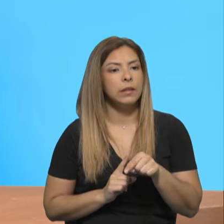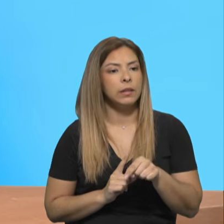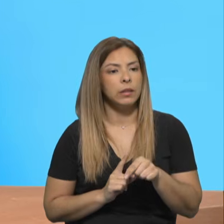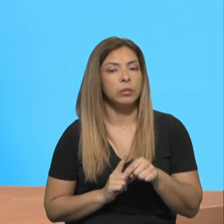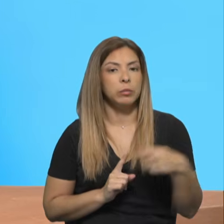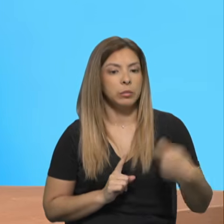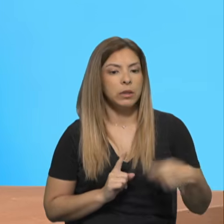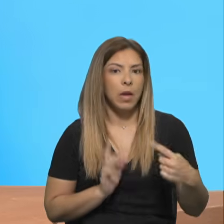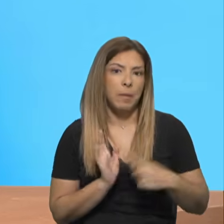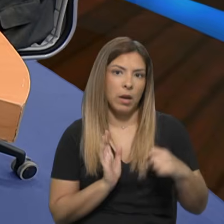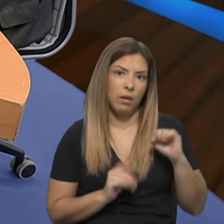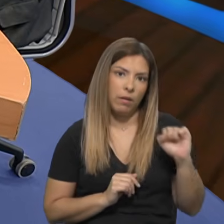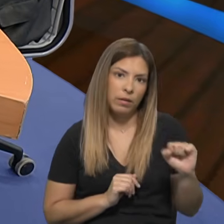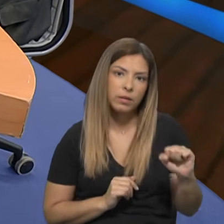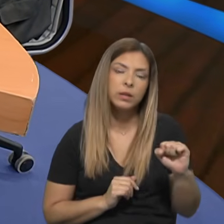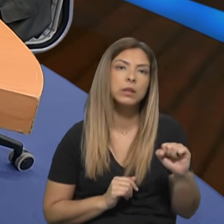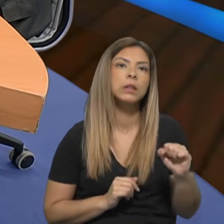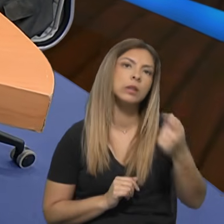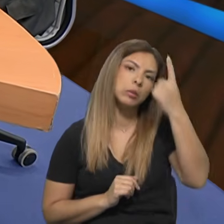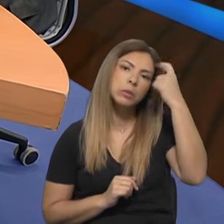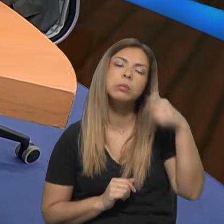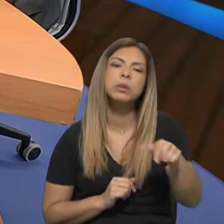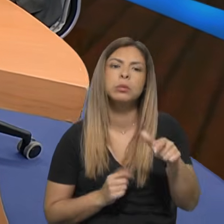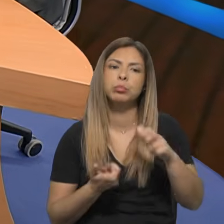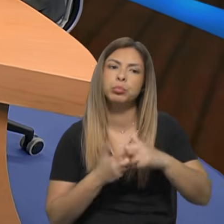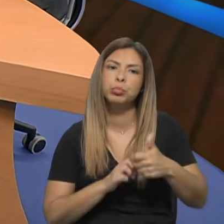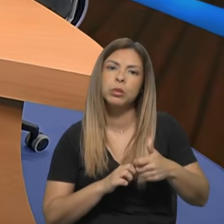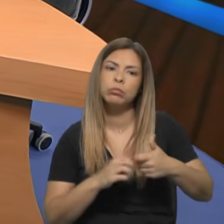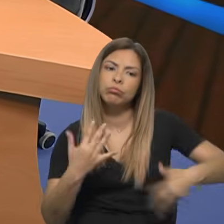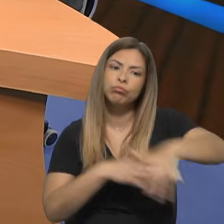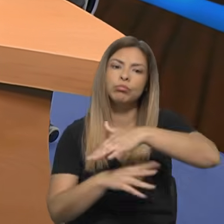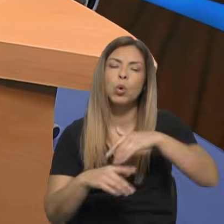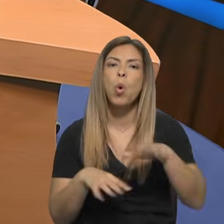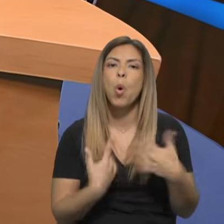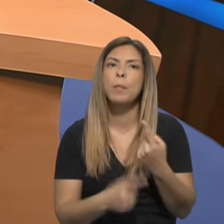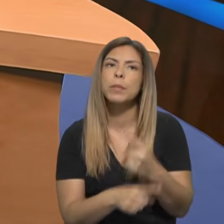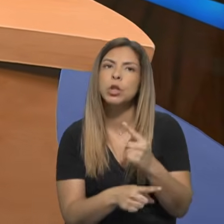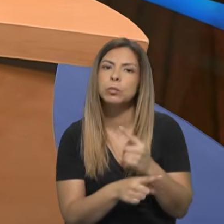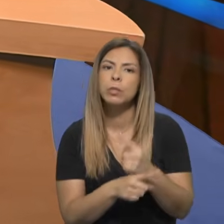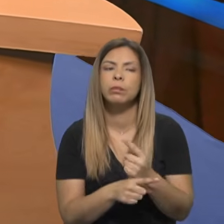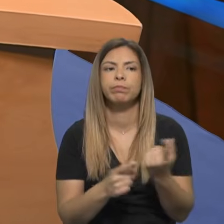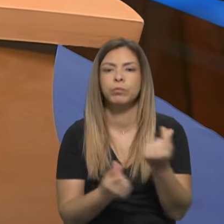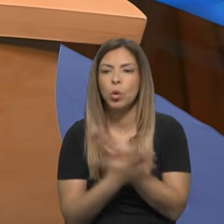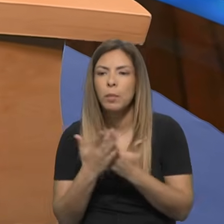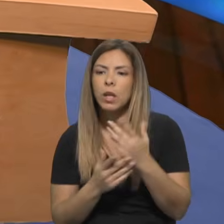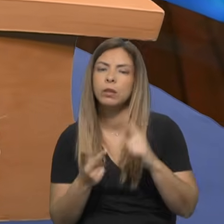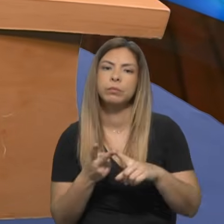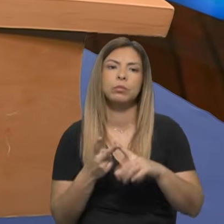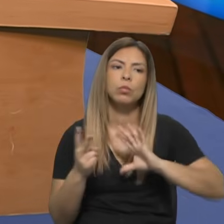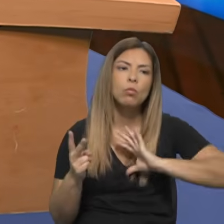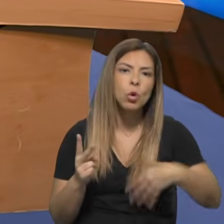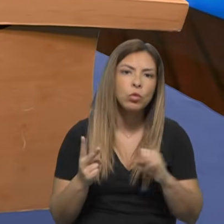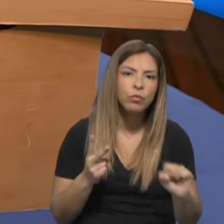Estados Unidos da América, estão em causa o conflito entre civilizações ou uma hegemonia comercial e económica mundial